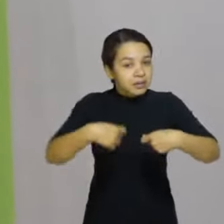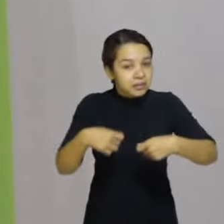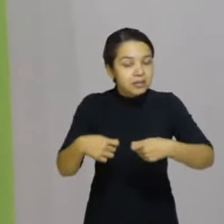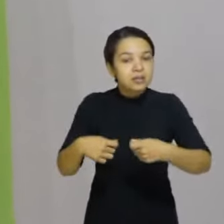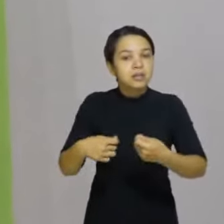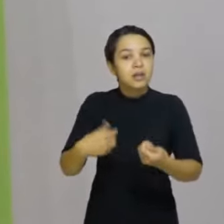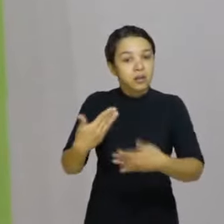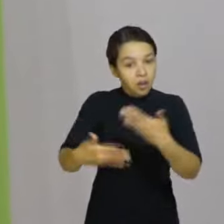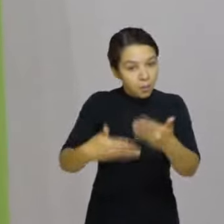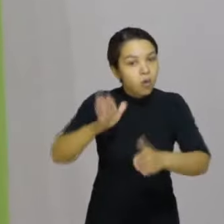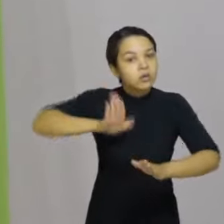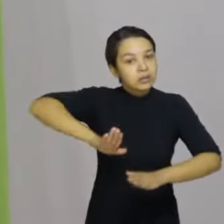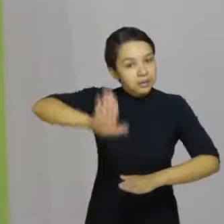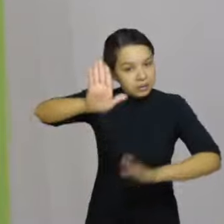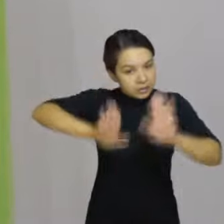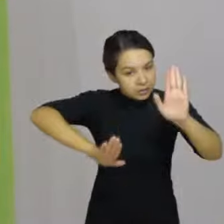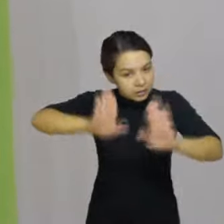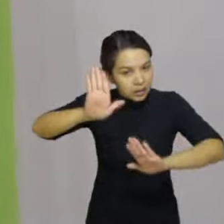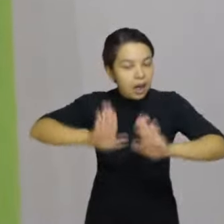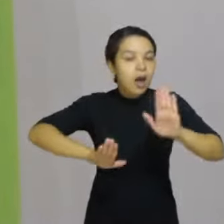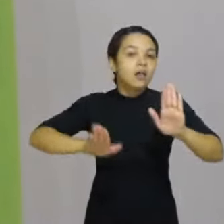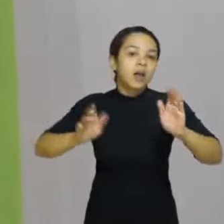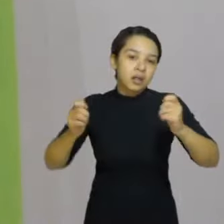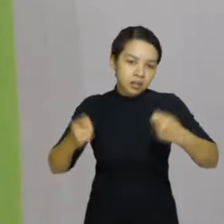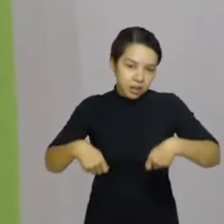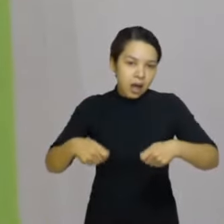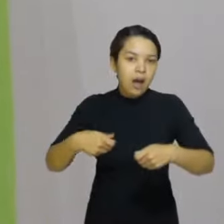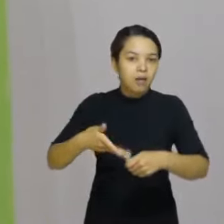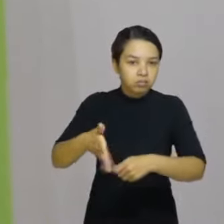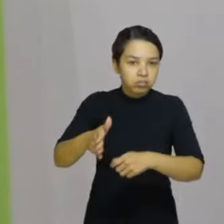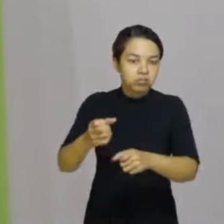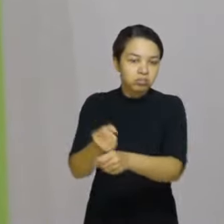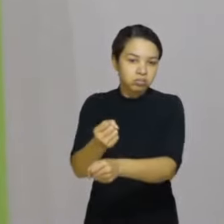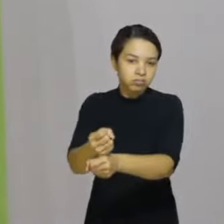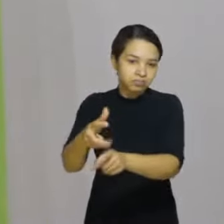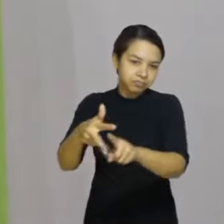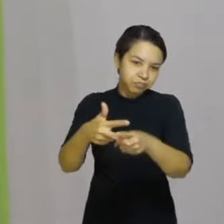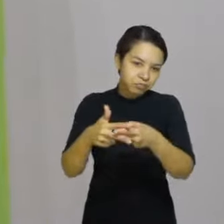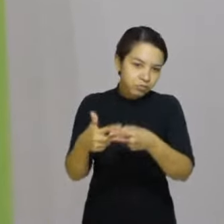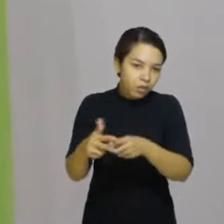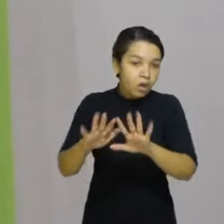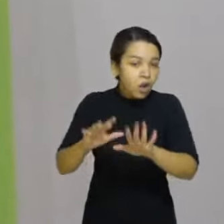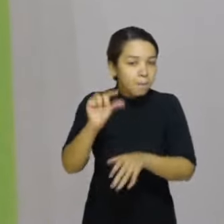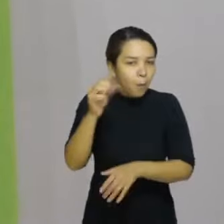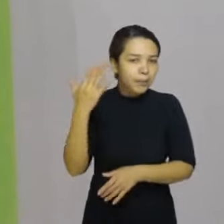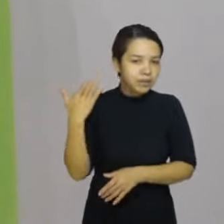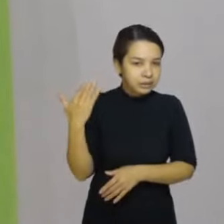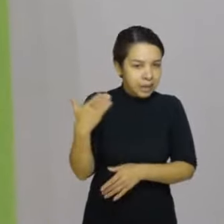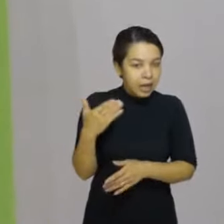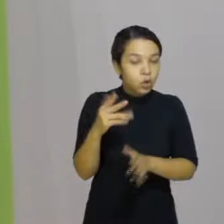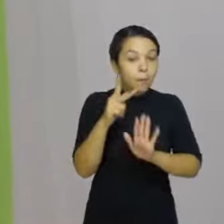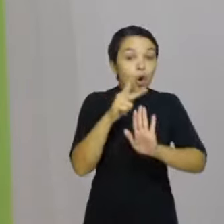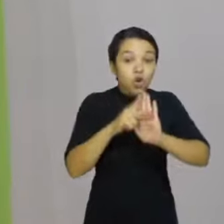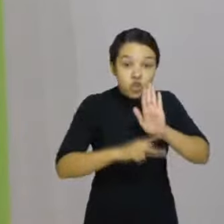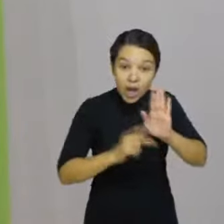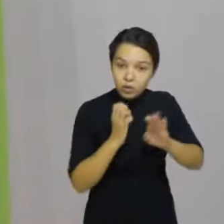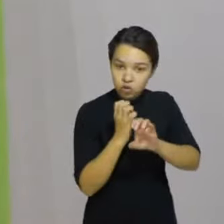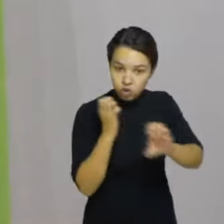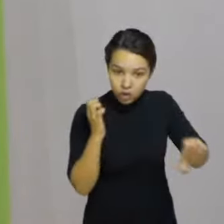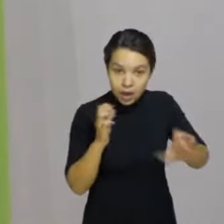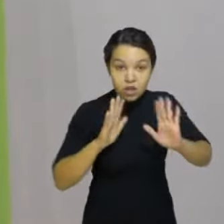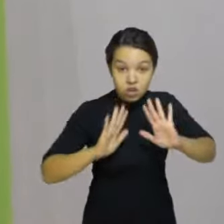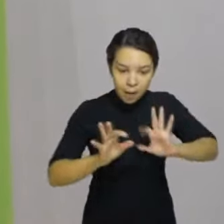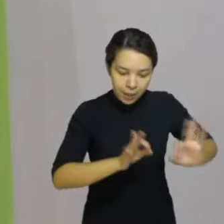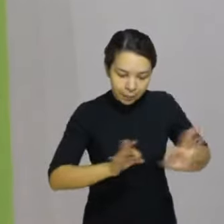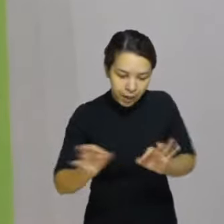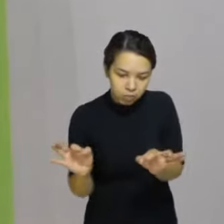poucos dias foram entregues, uma parte foi entregue desses projetos de engenharia, para que muito em breve, a partir do